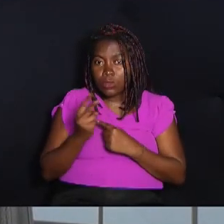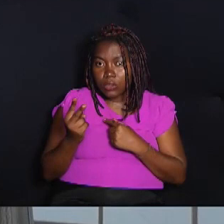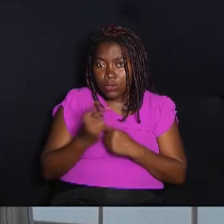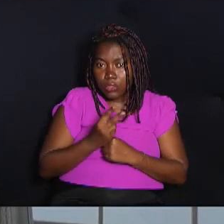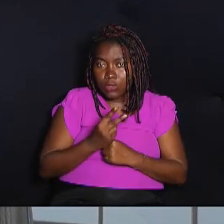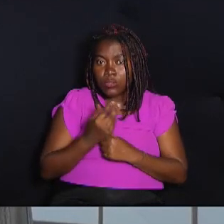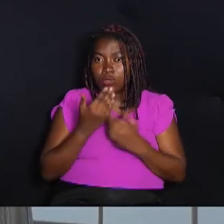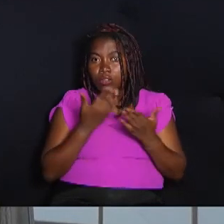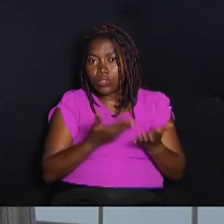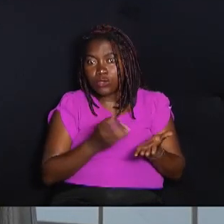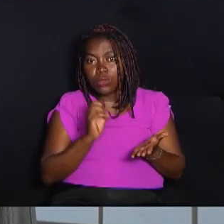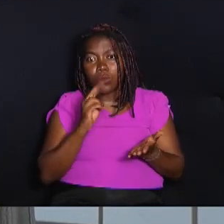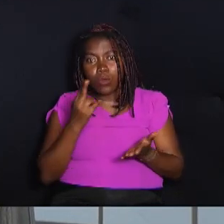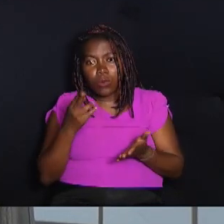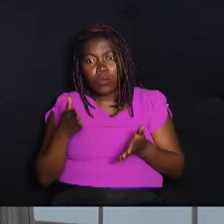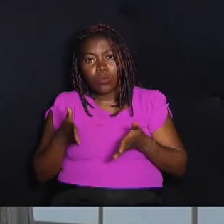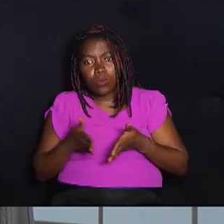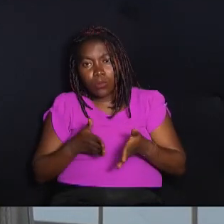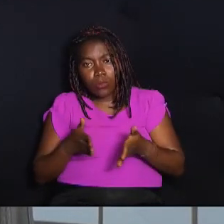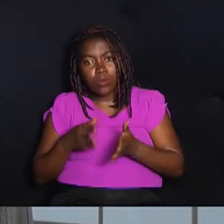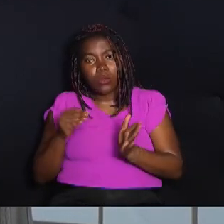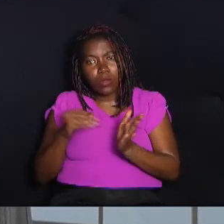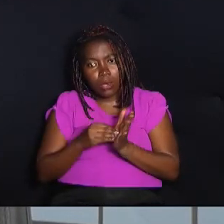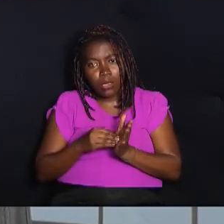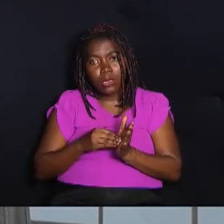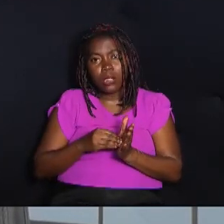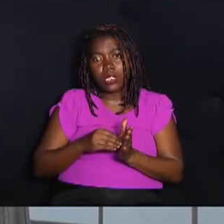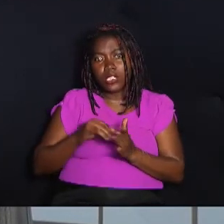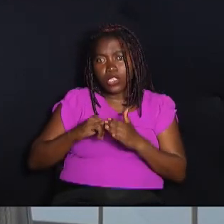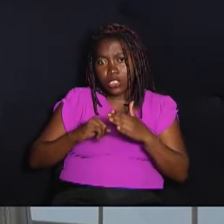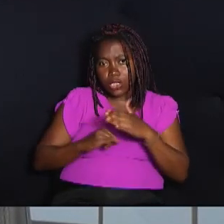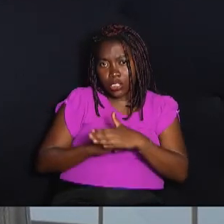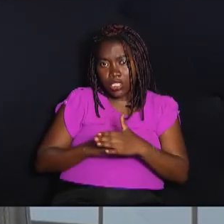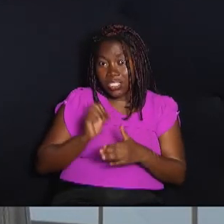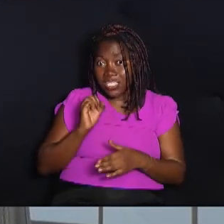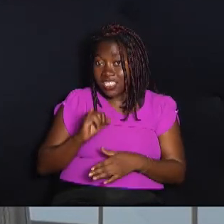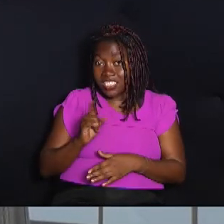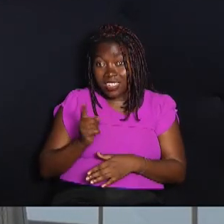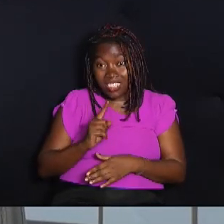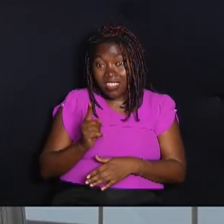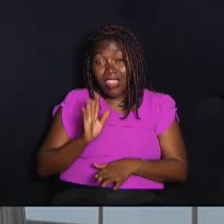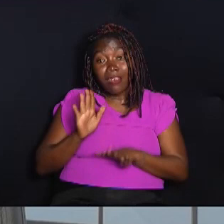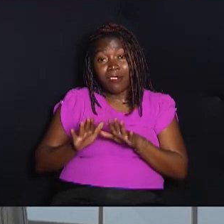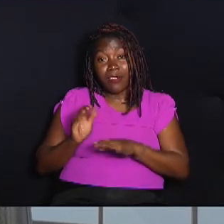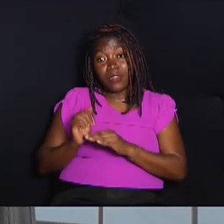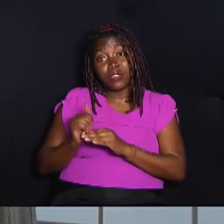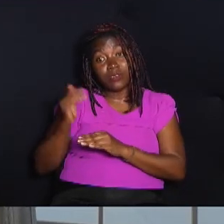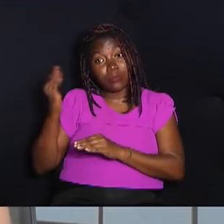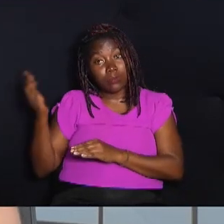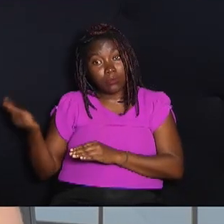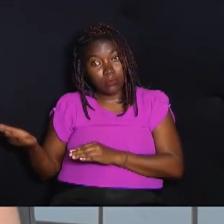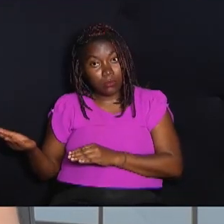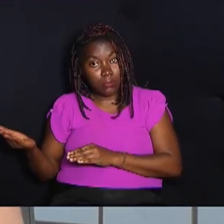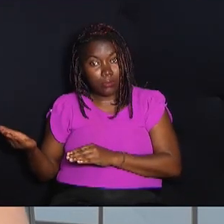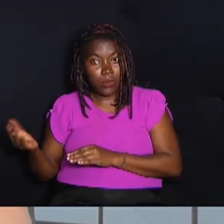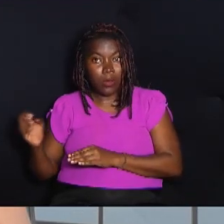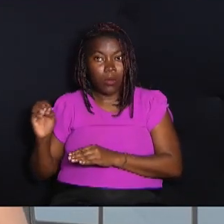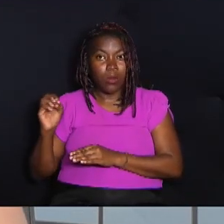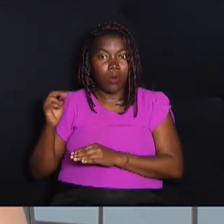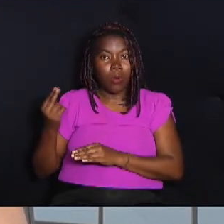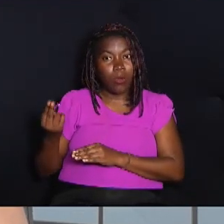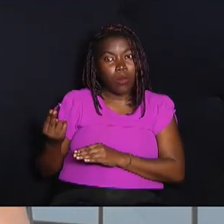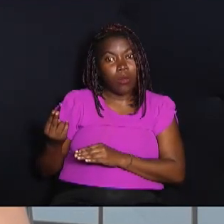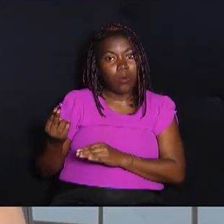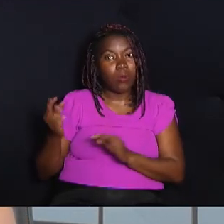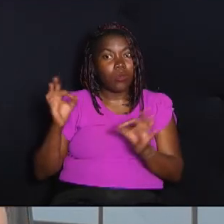ou buscar meios dentro da própria instituição, se não, às vezes fora, ou até modular, às vezes